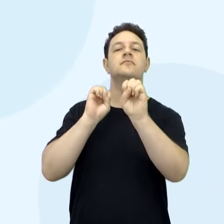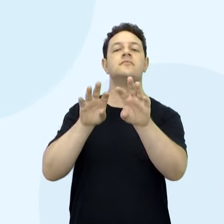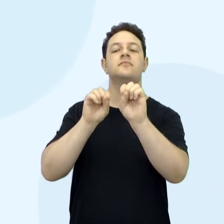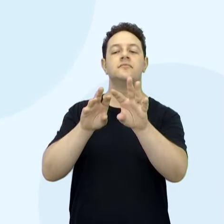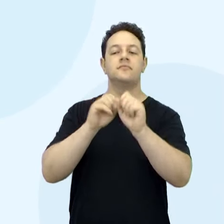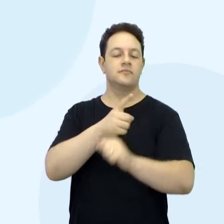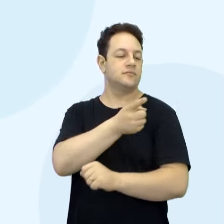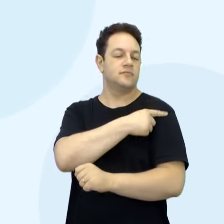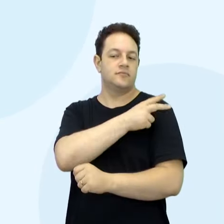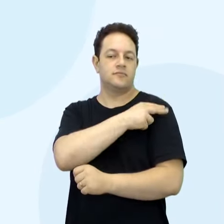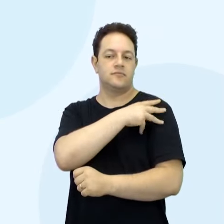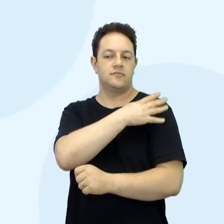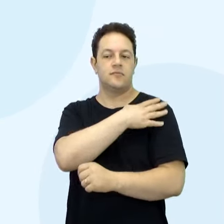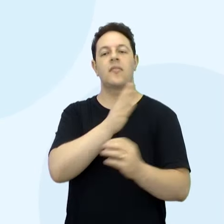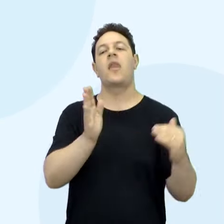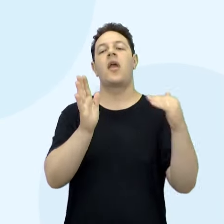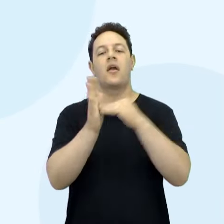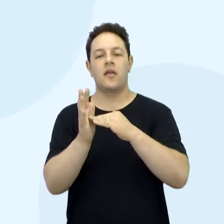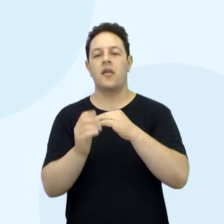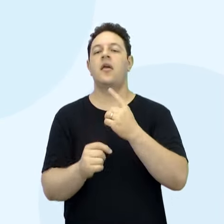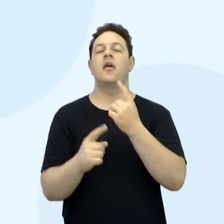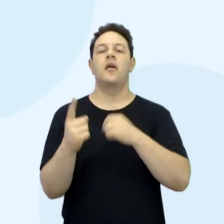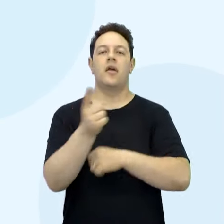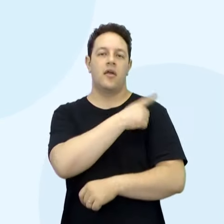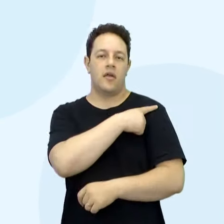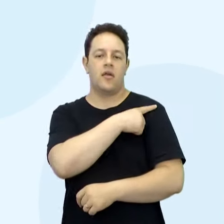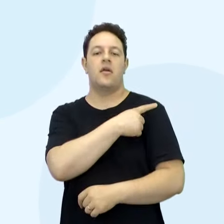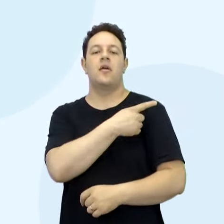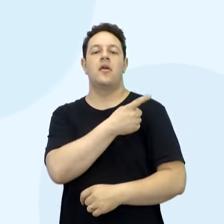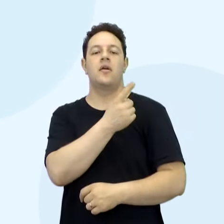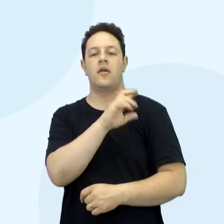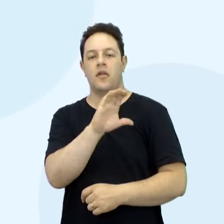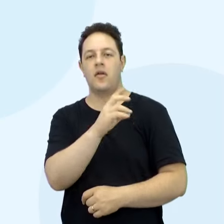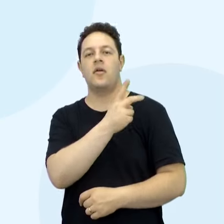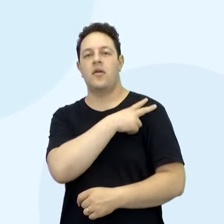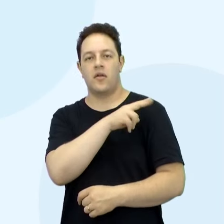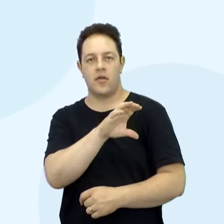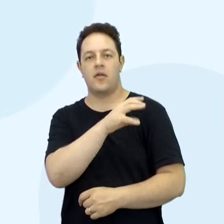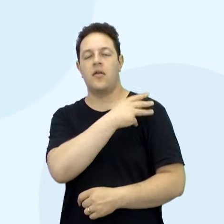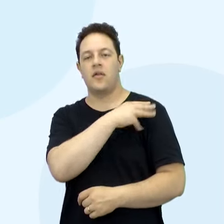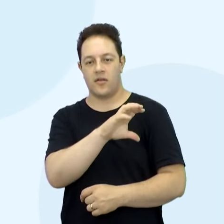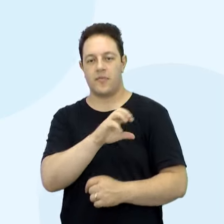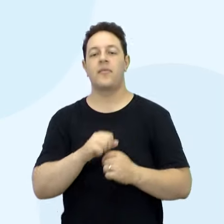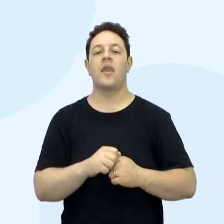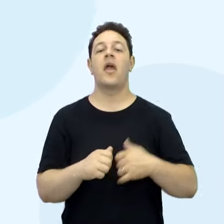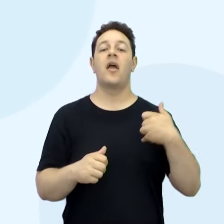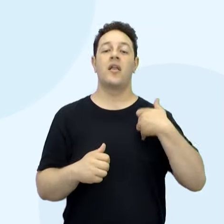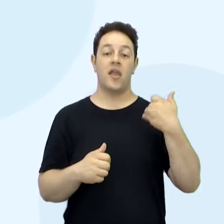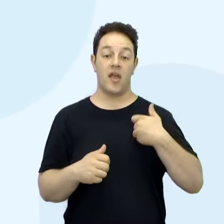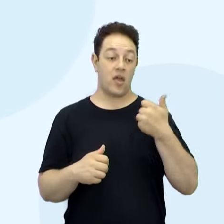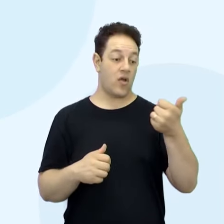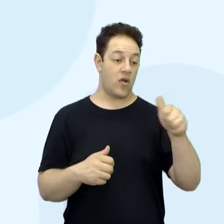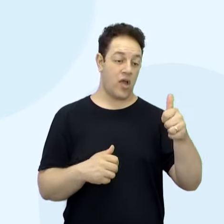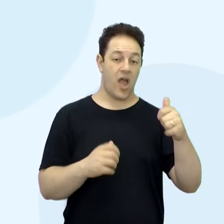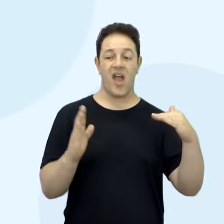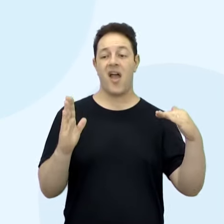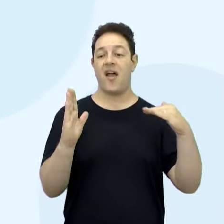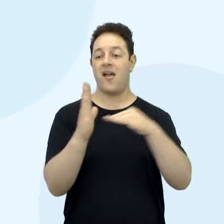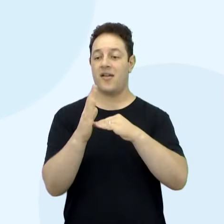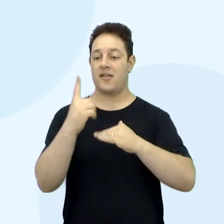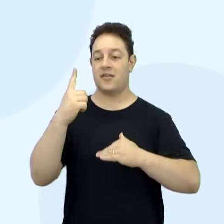ao ensino médio, do tempo aí que a gente está na escola, dos 11 aos 17